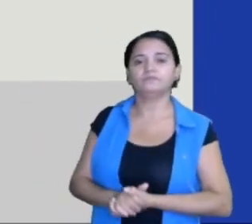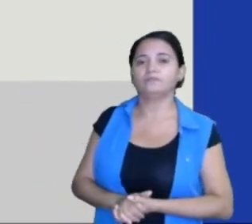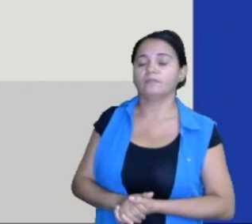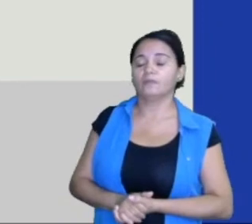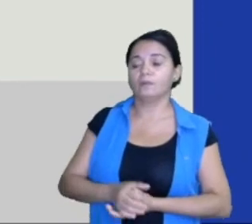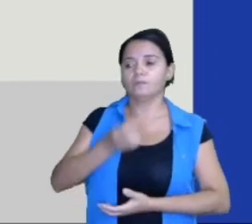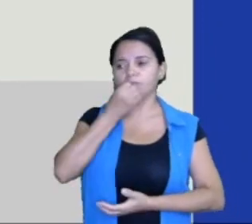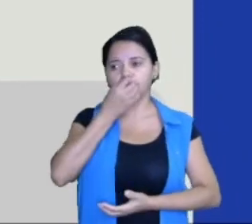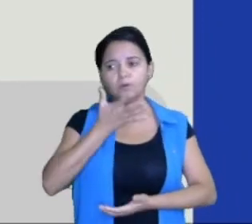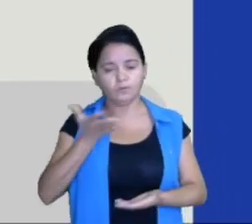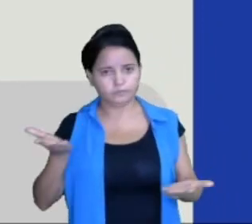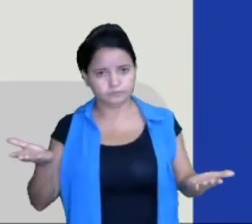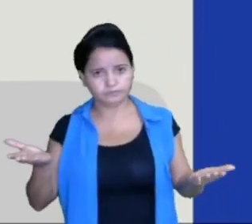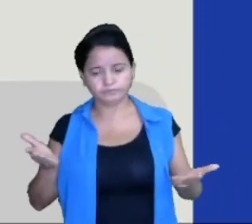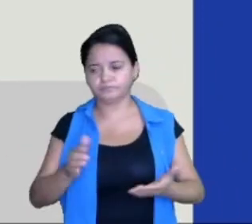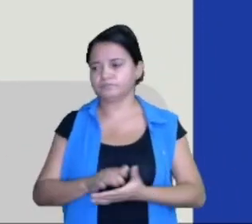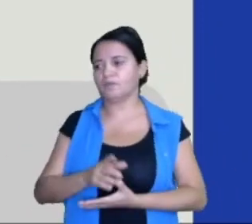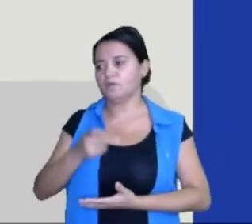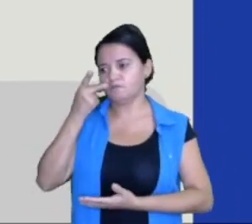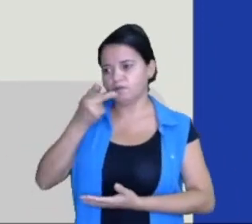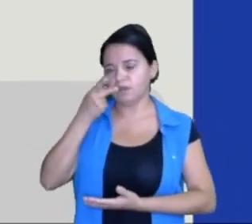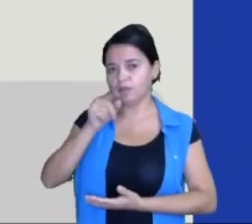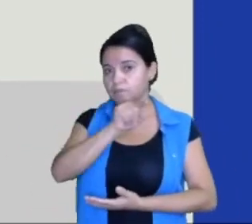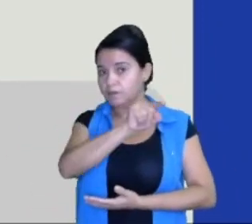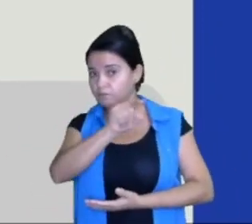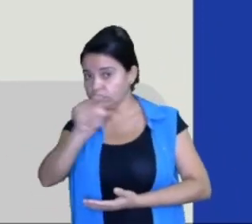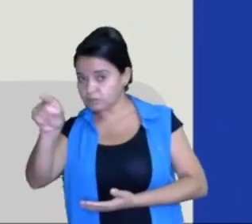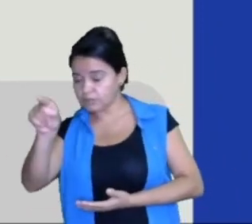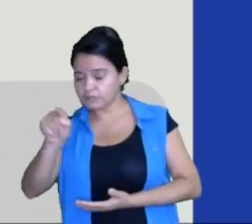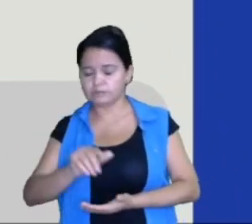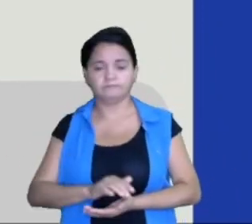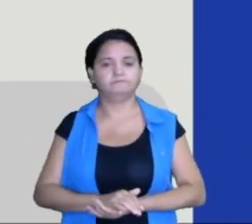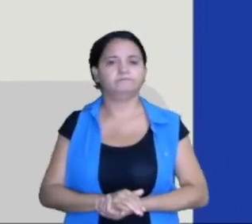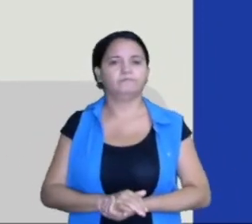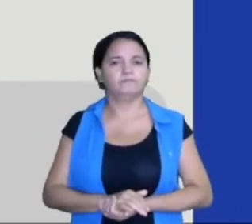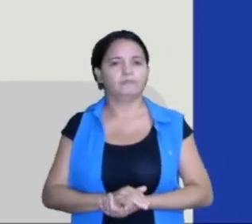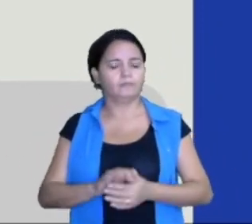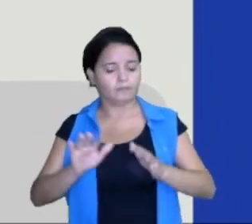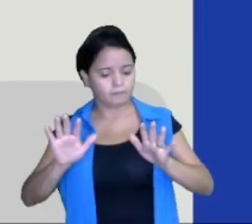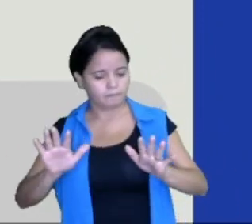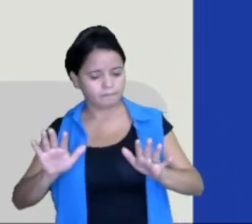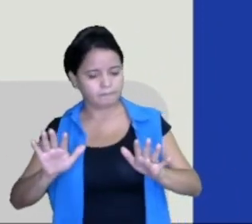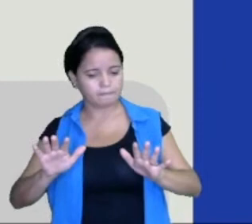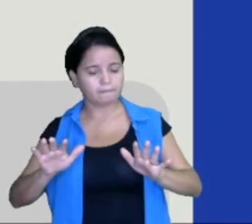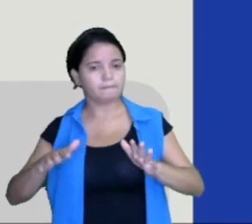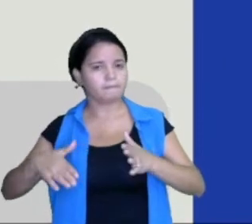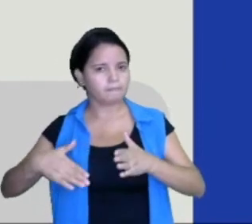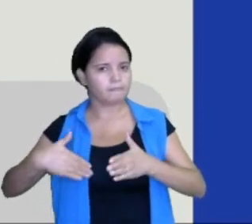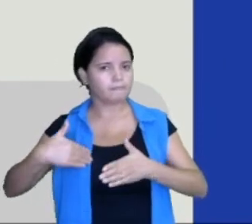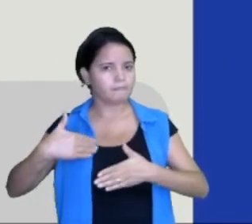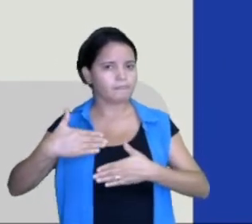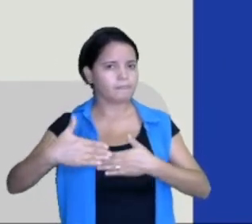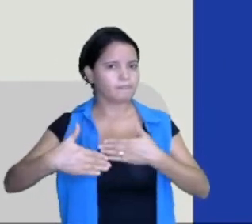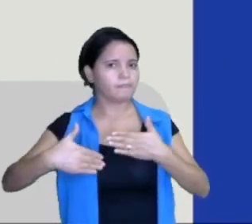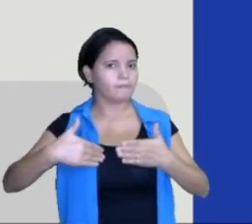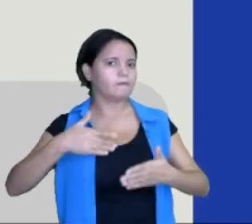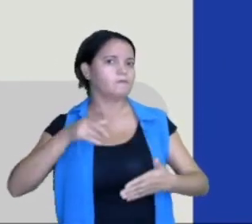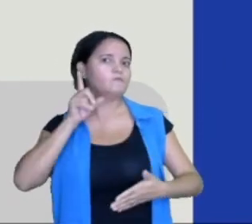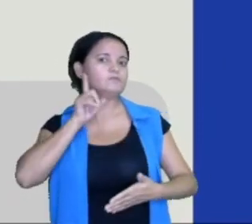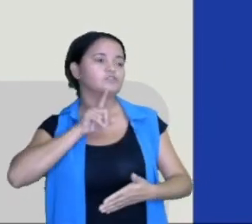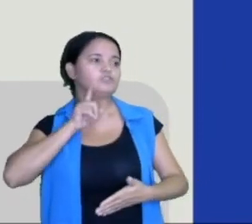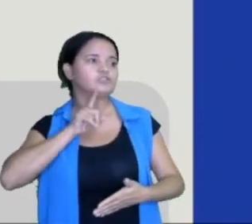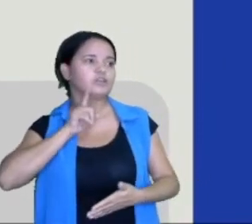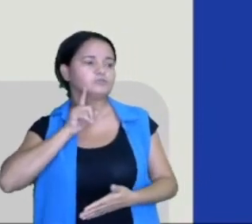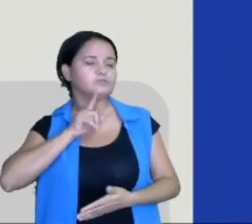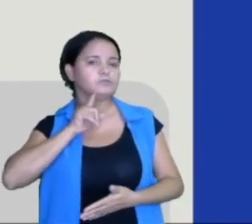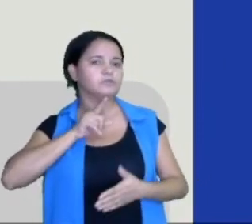pessoal, como eu falei para vocês, que posteriormente os Estados Unidos teve